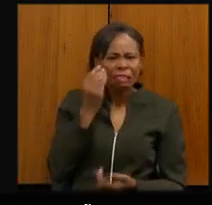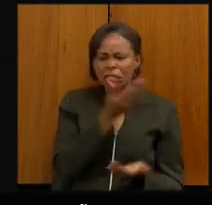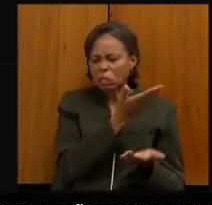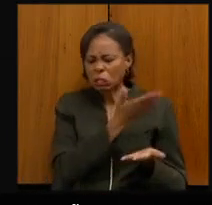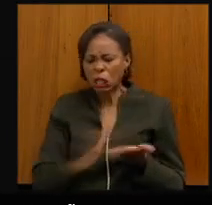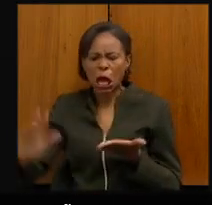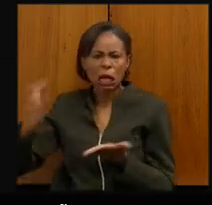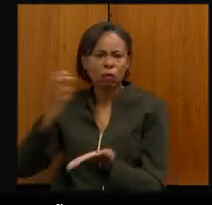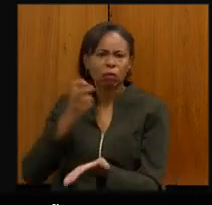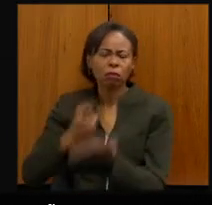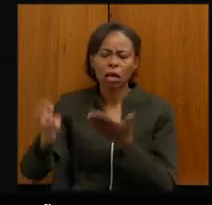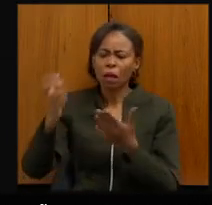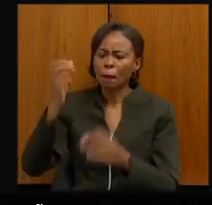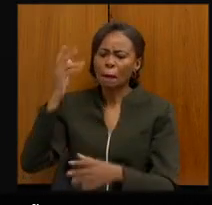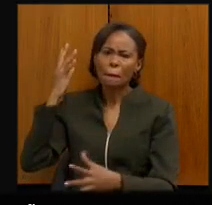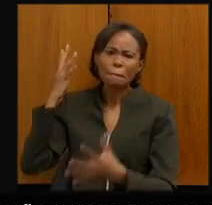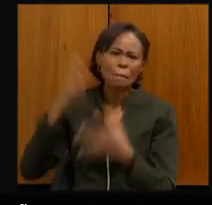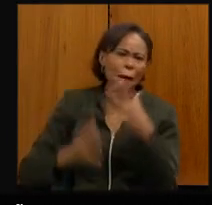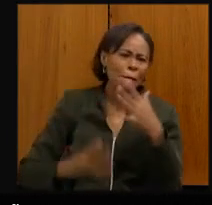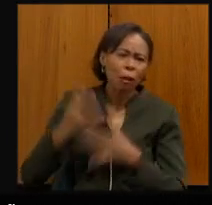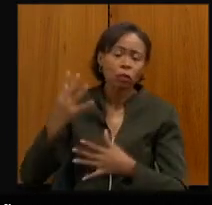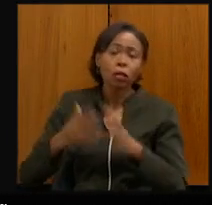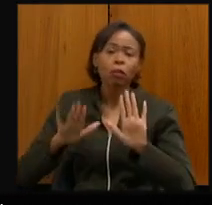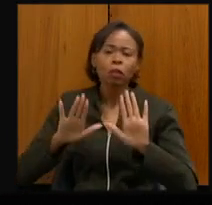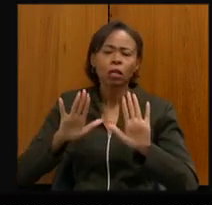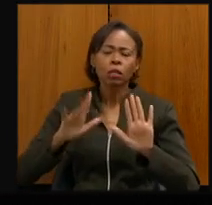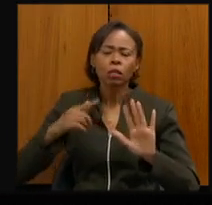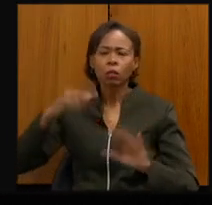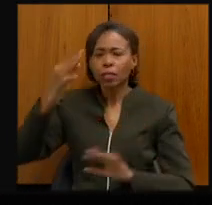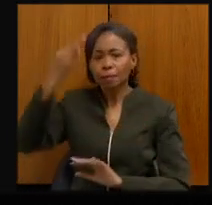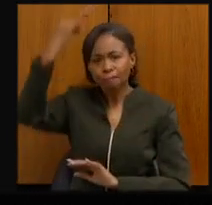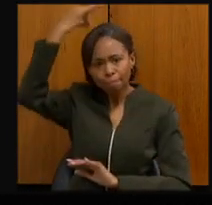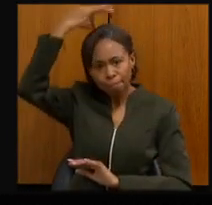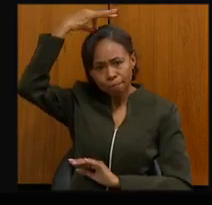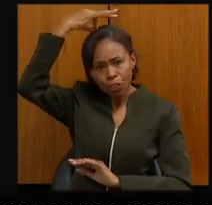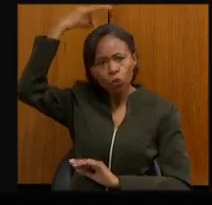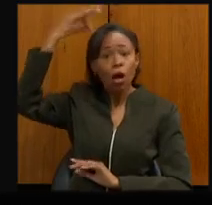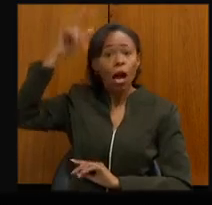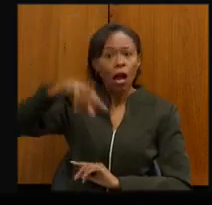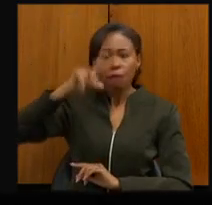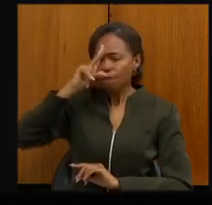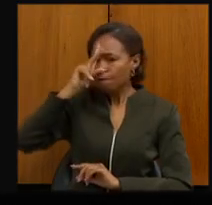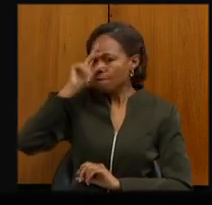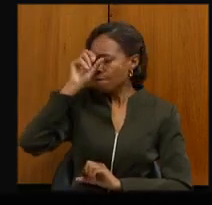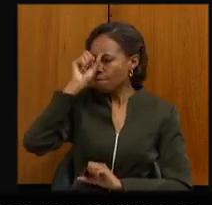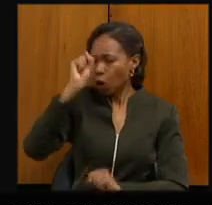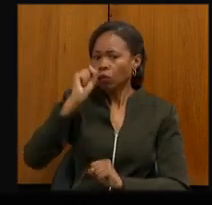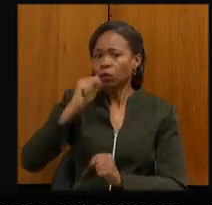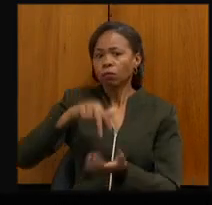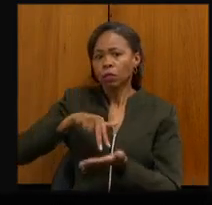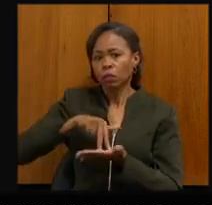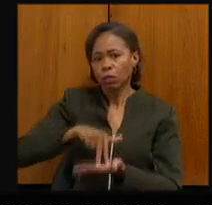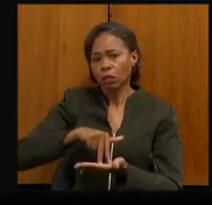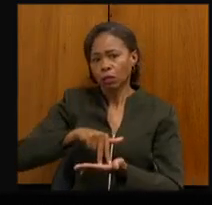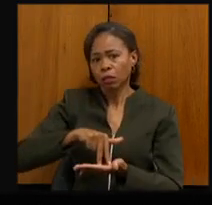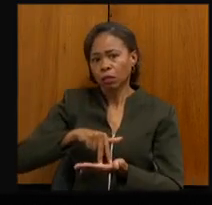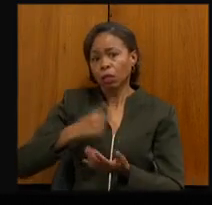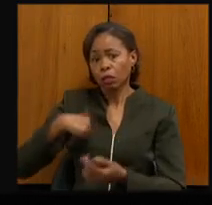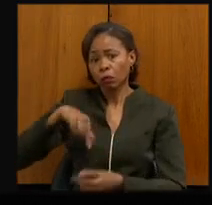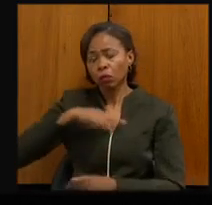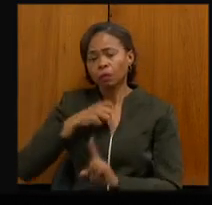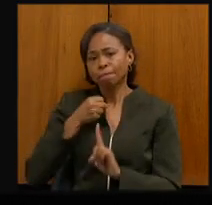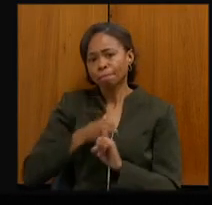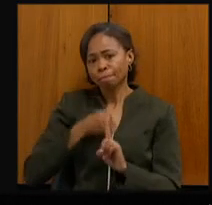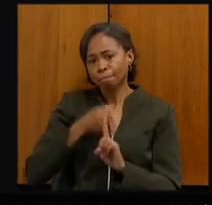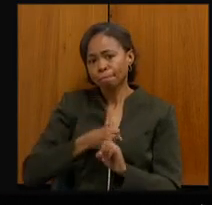impedir mas nosso espírito do esporte para resistir né E nós lutamos para nós existir